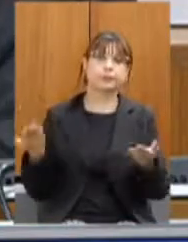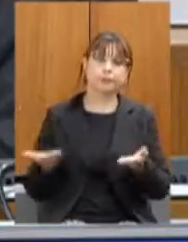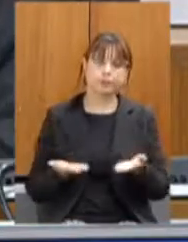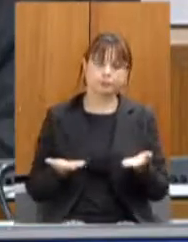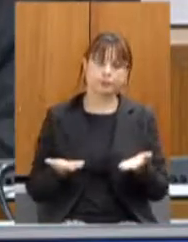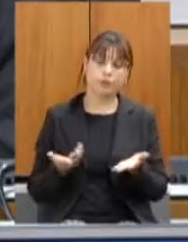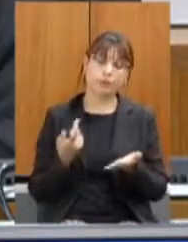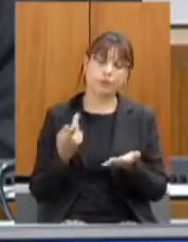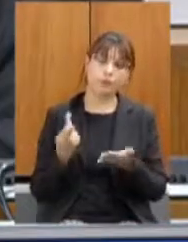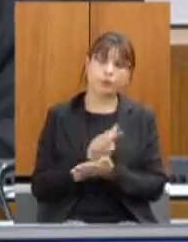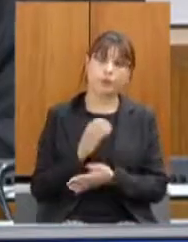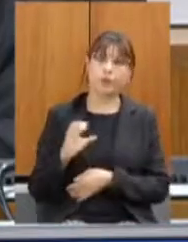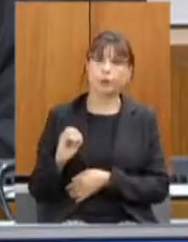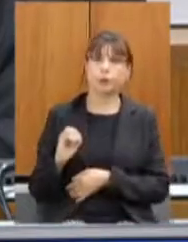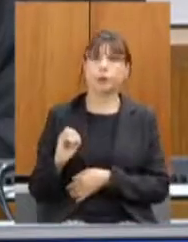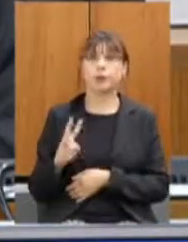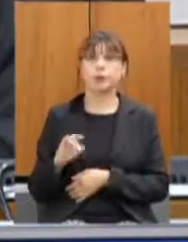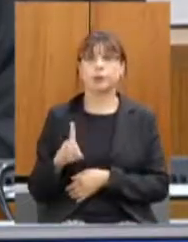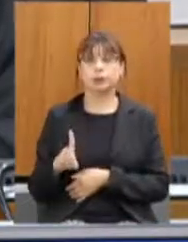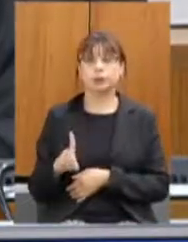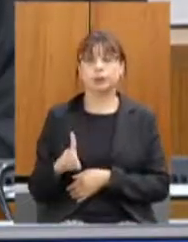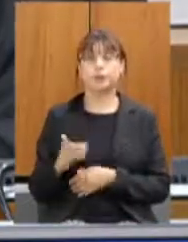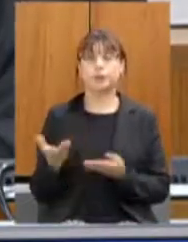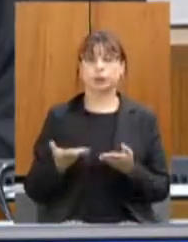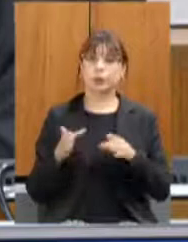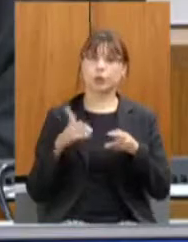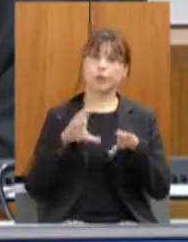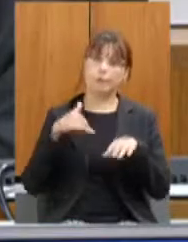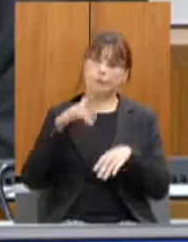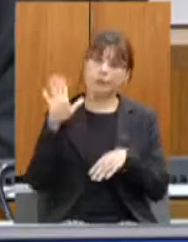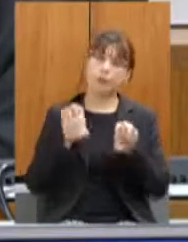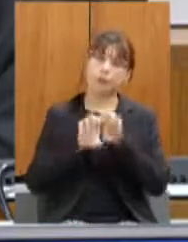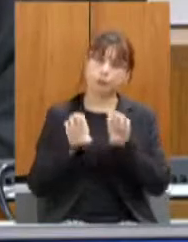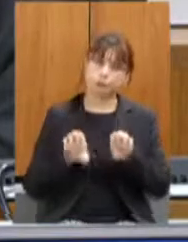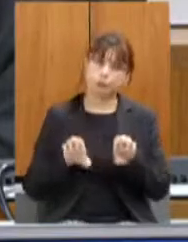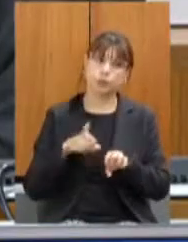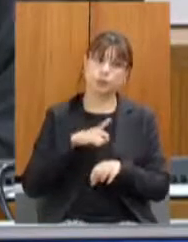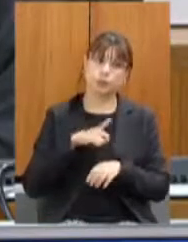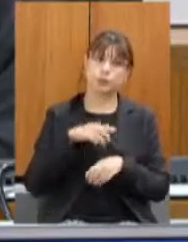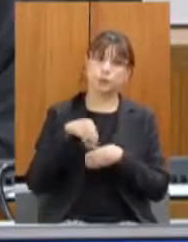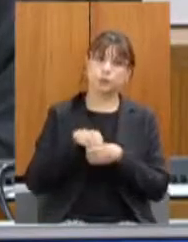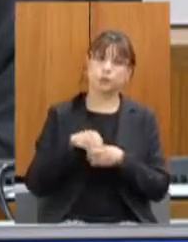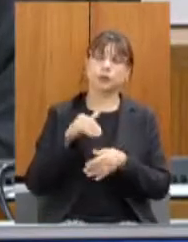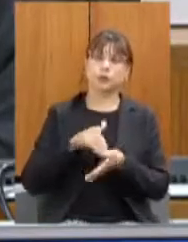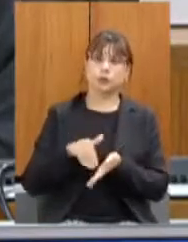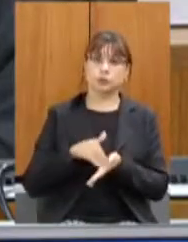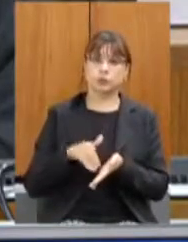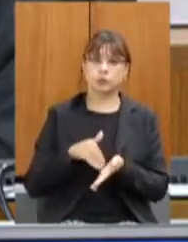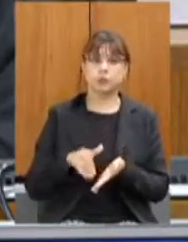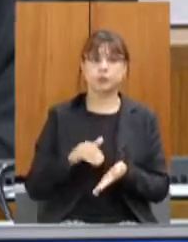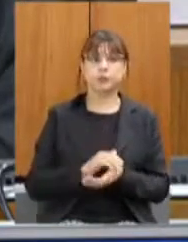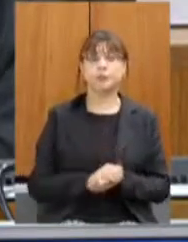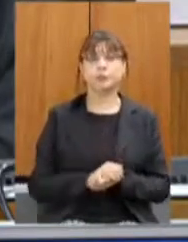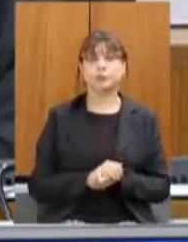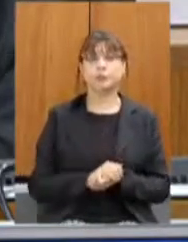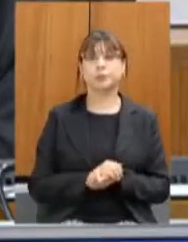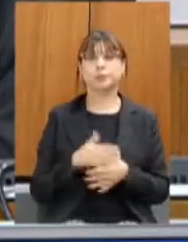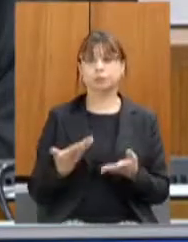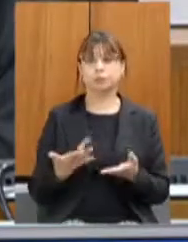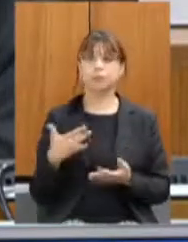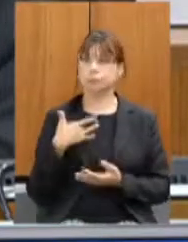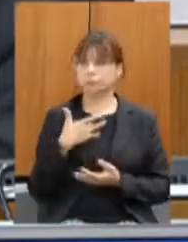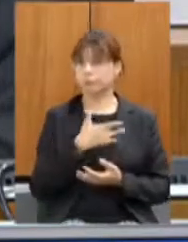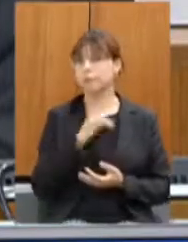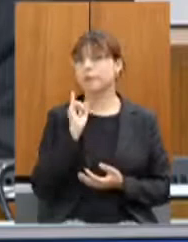convide A secretaria está mais estruturada em 2021 nós traremos muito mais estrutura ou seja efetivamente a a